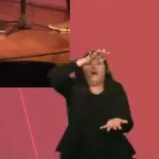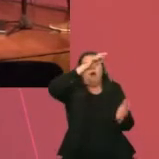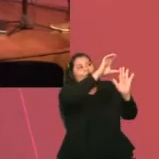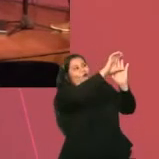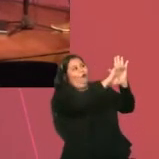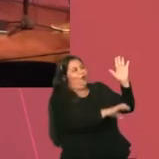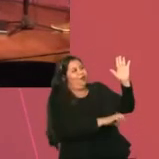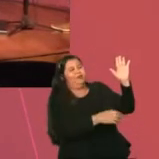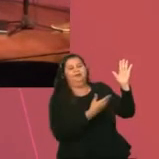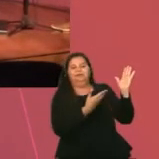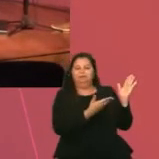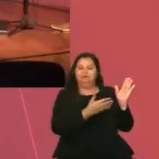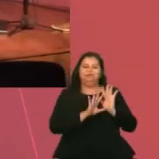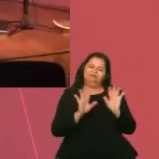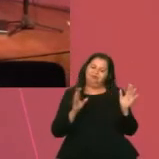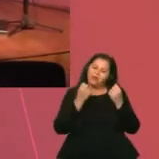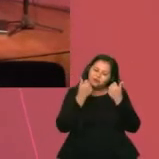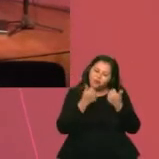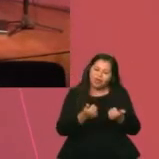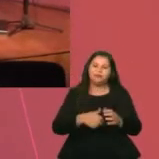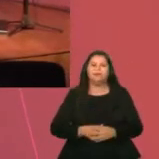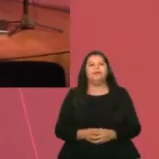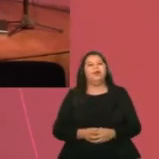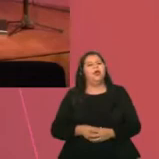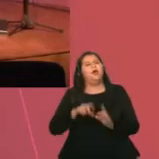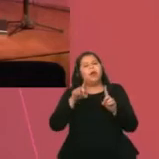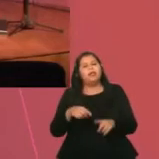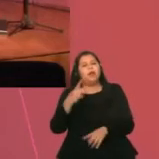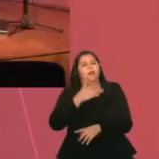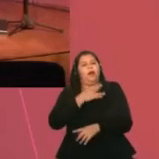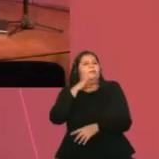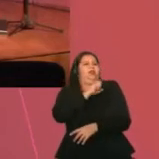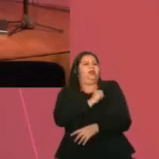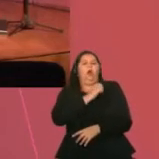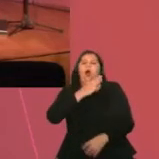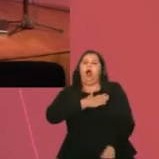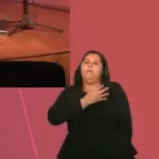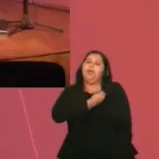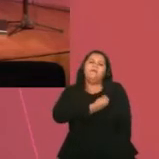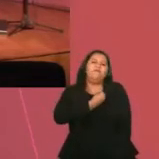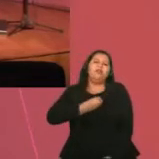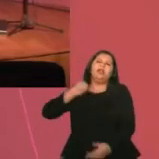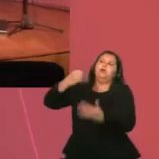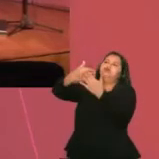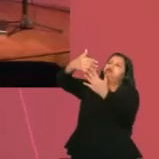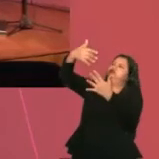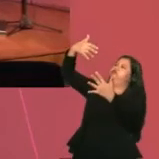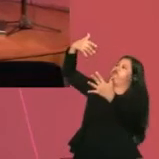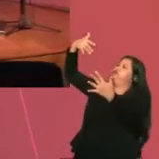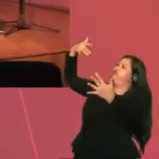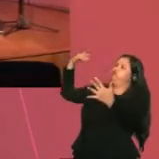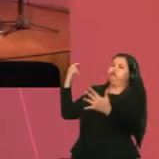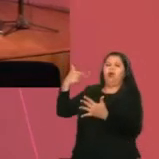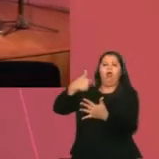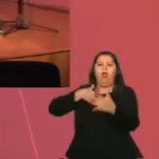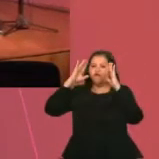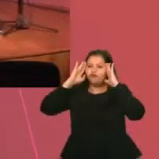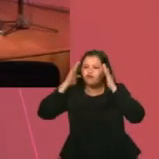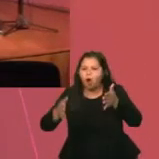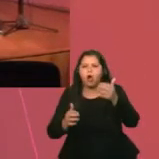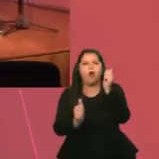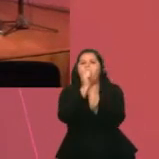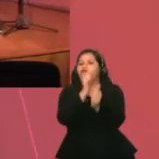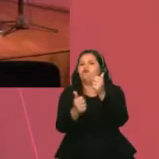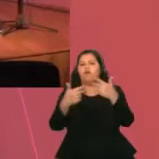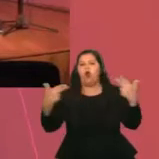ficando desse jeito mas tudo bem é porque isso é uma grande paixão que eu tenho lá minha vida toda eu dediquei o esporte desde criança